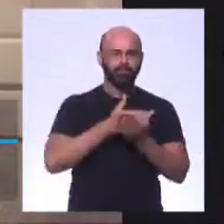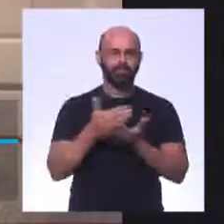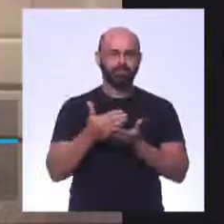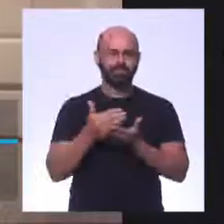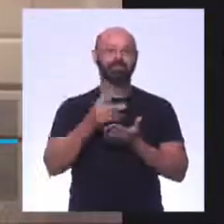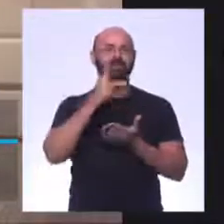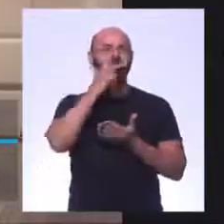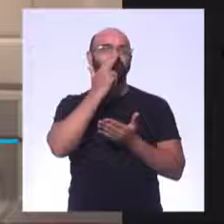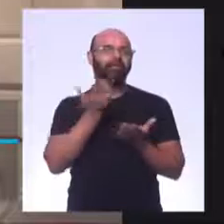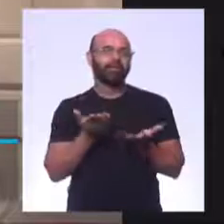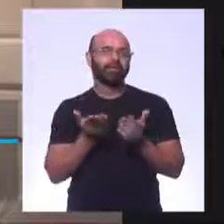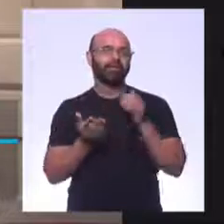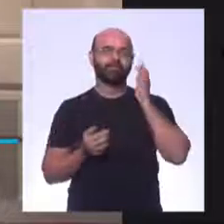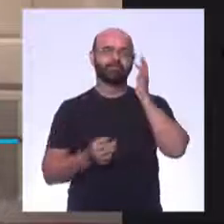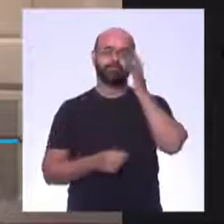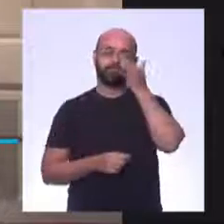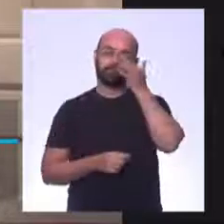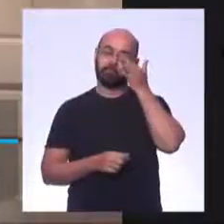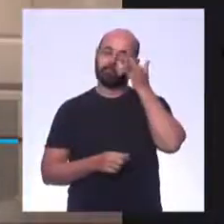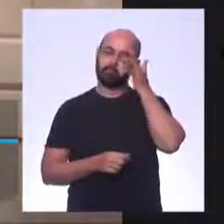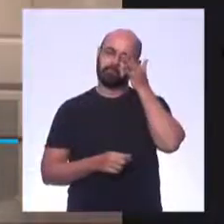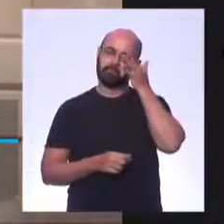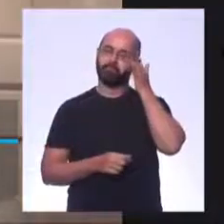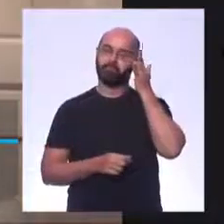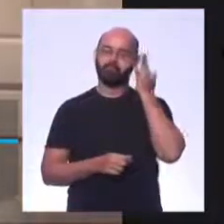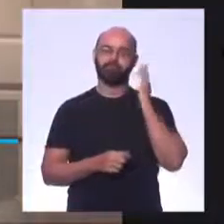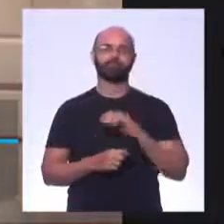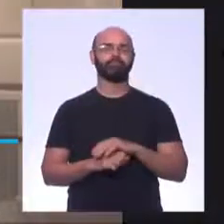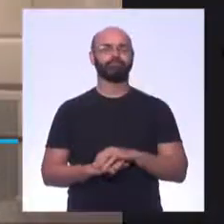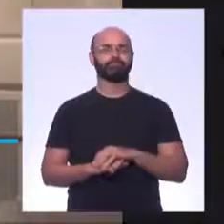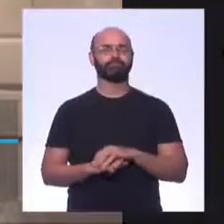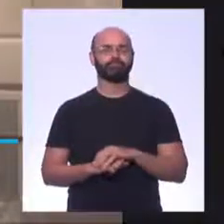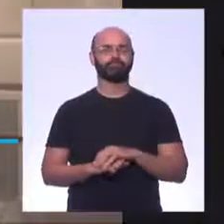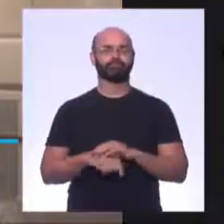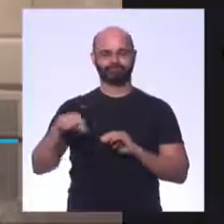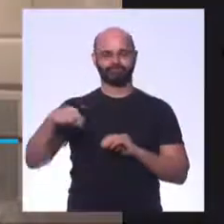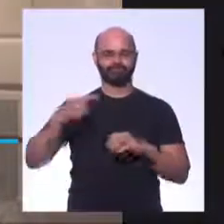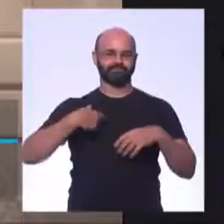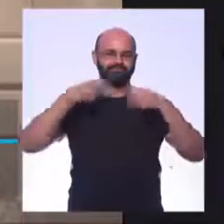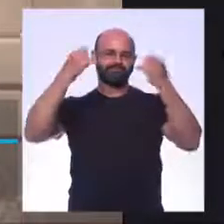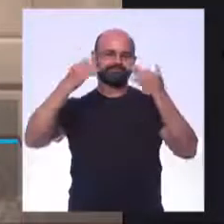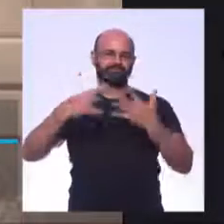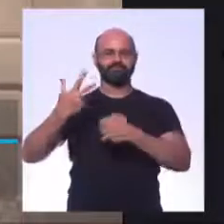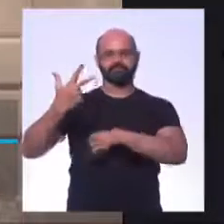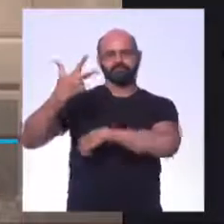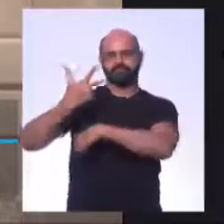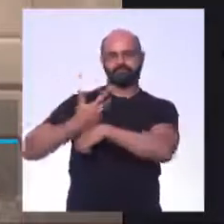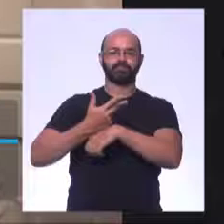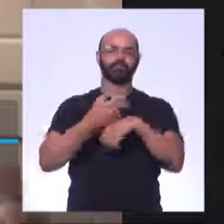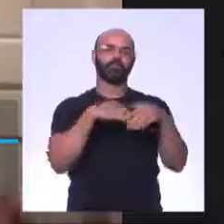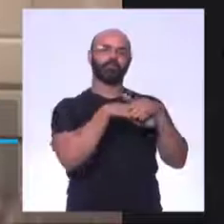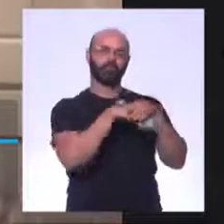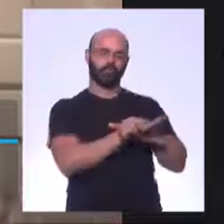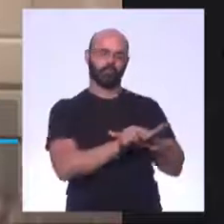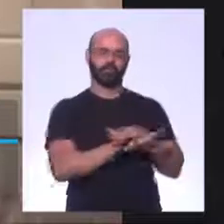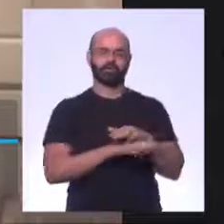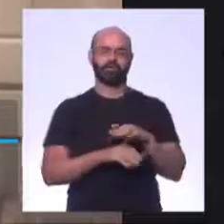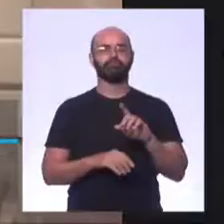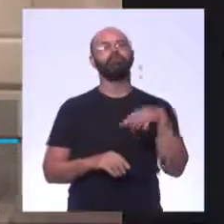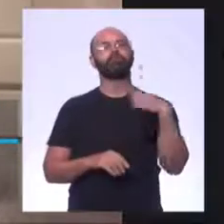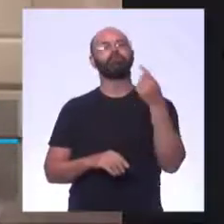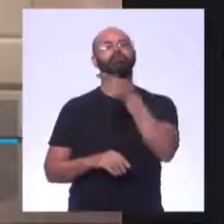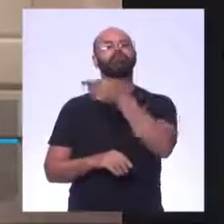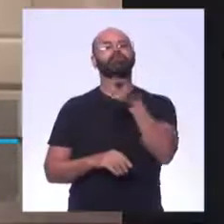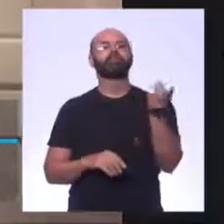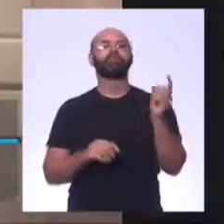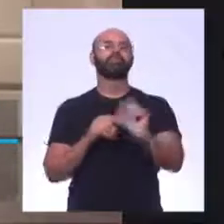esse passo. Lembrando que também esse programa ele vai ficar gravado, justamente para que depois vocês,